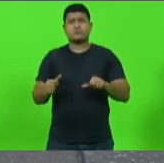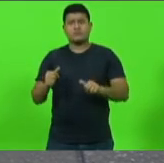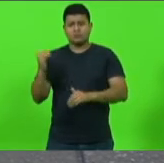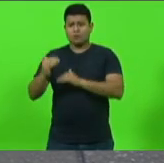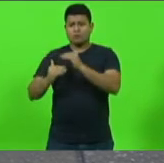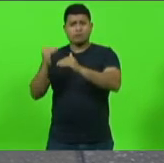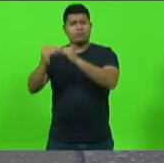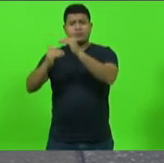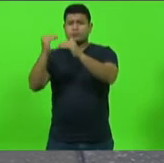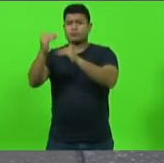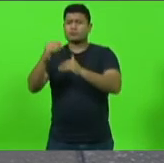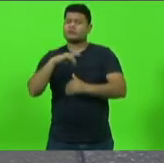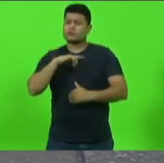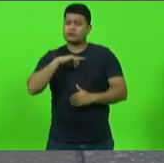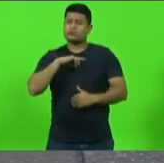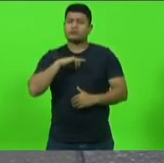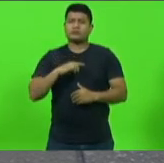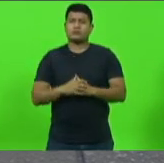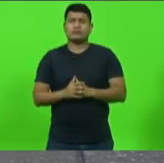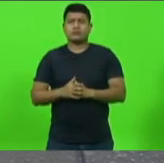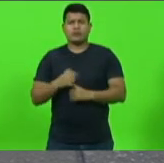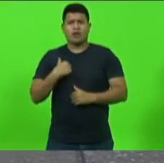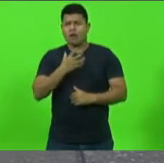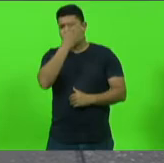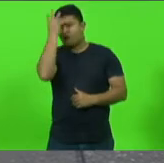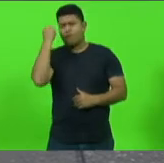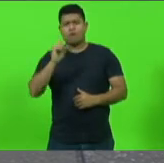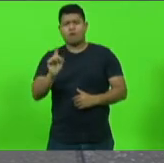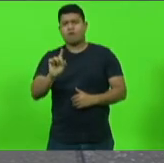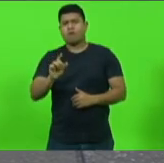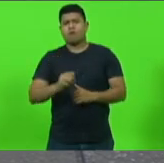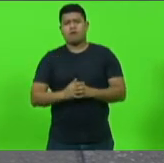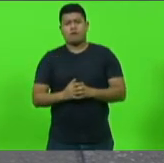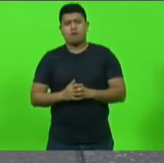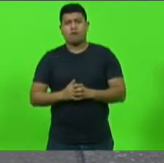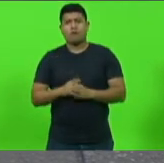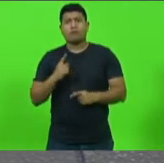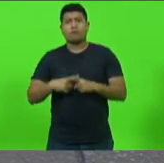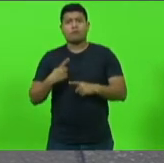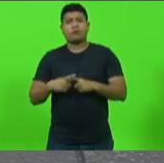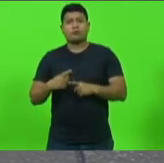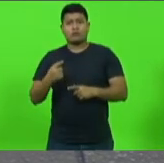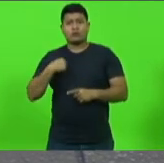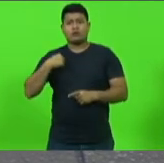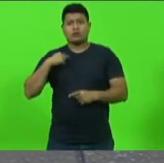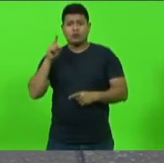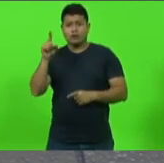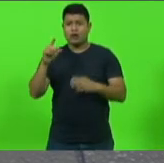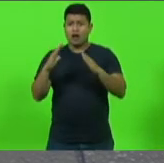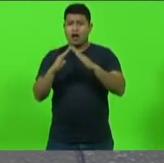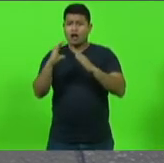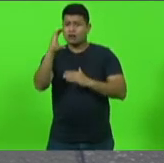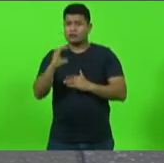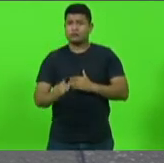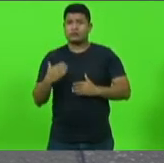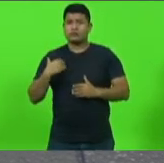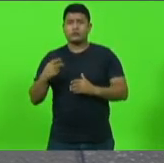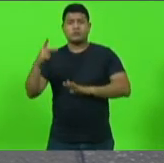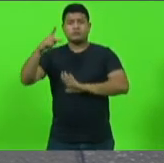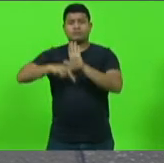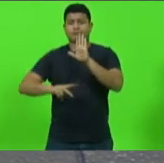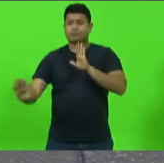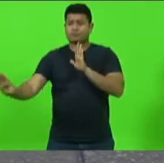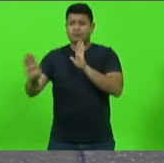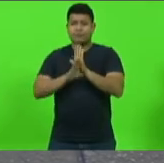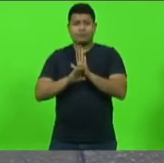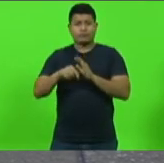carreira. Sim, eu não esqueço, porque eu estava lá na Casa Civil quando esse projeto foi enviado aqui